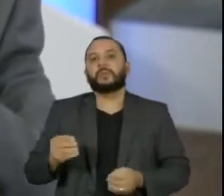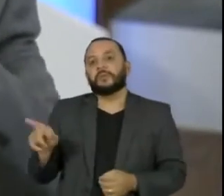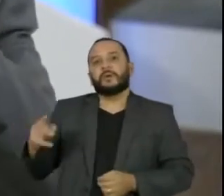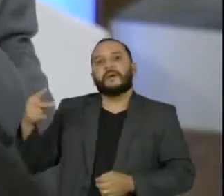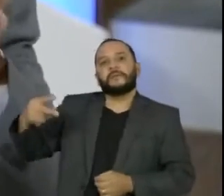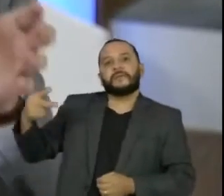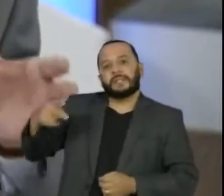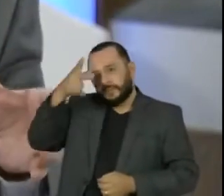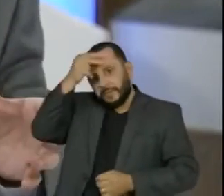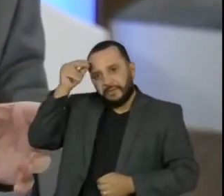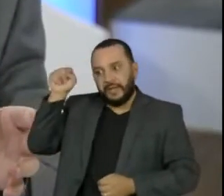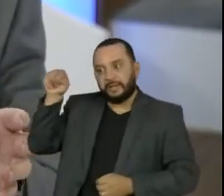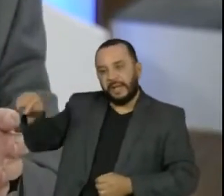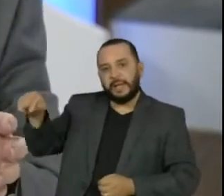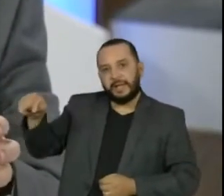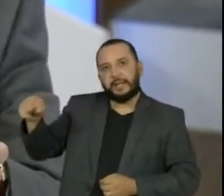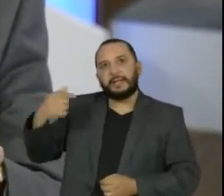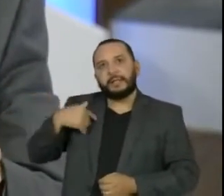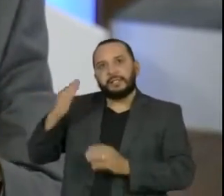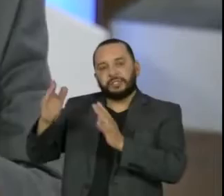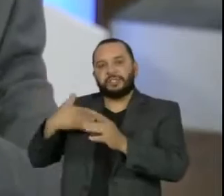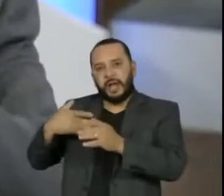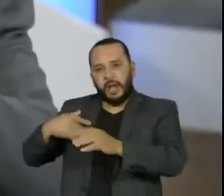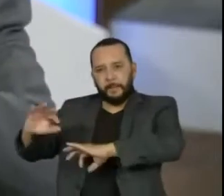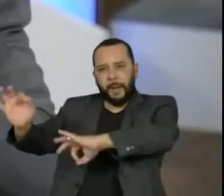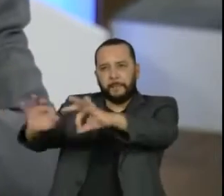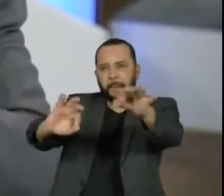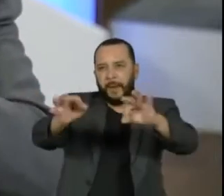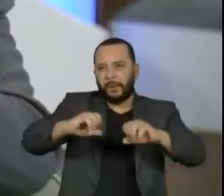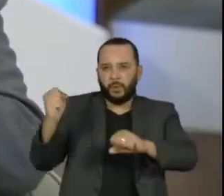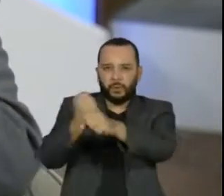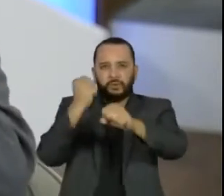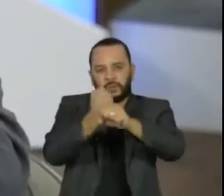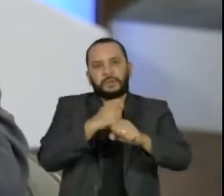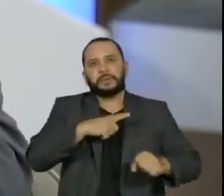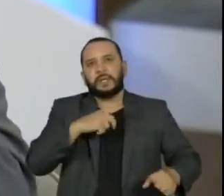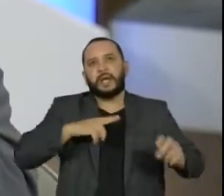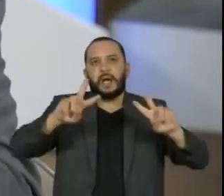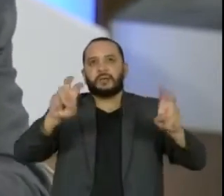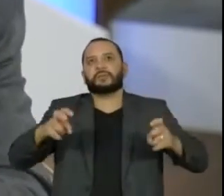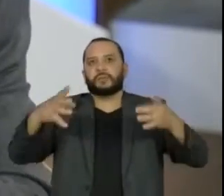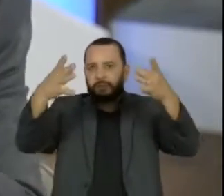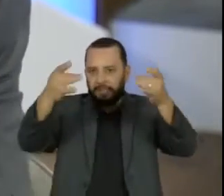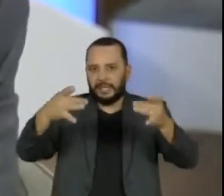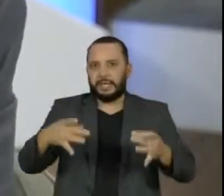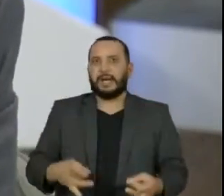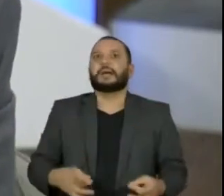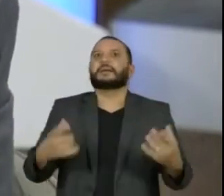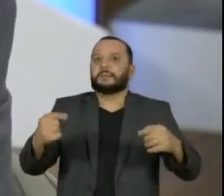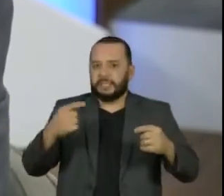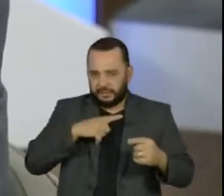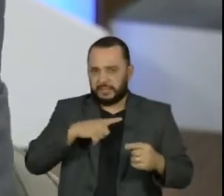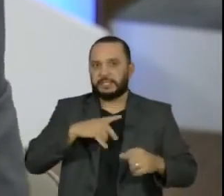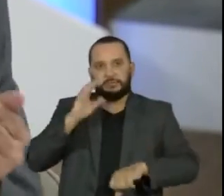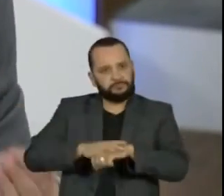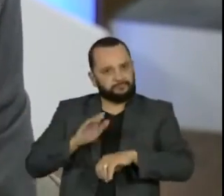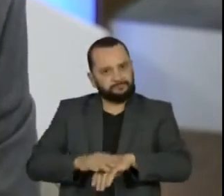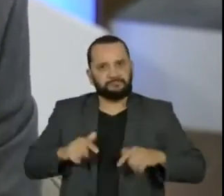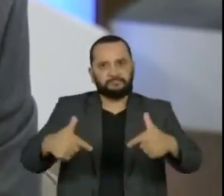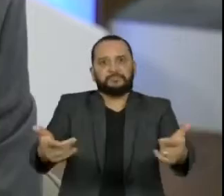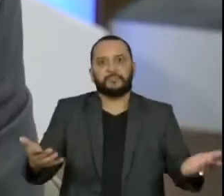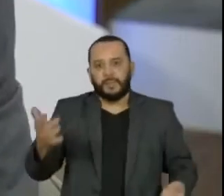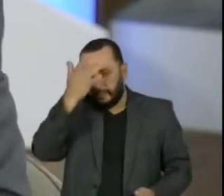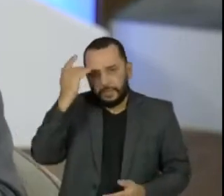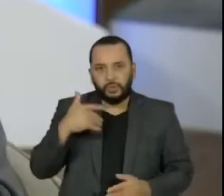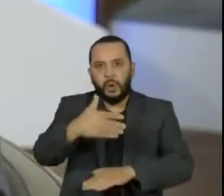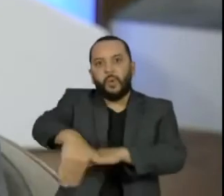vice-prefeito, comandar esse tipo de coisa. Então, são assuntos delicados e que têm que ser enfrentados. Morador de